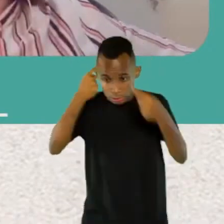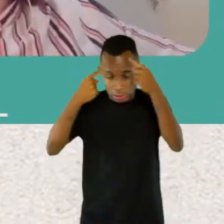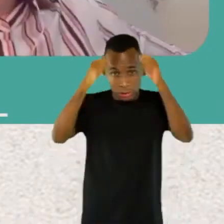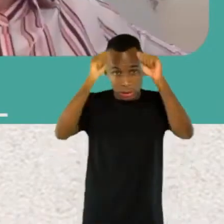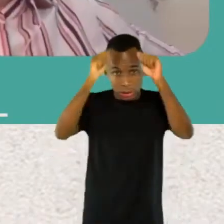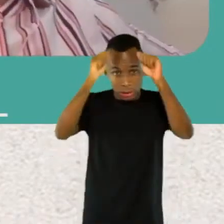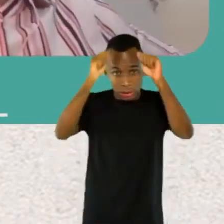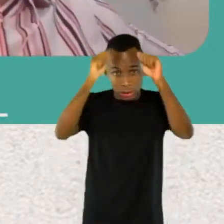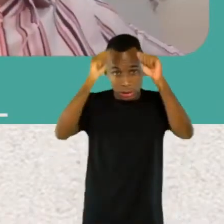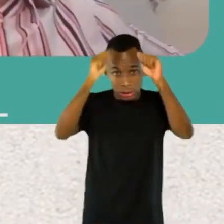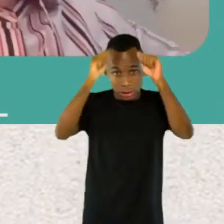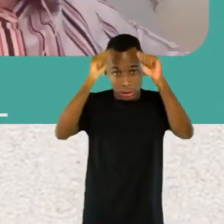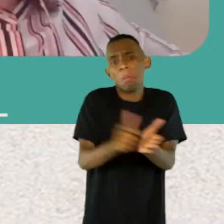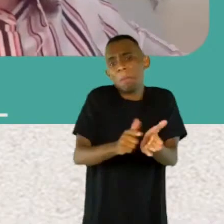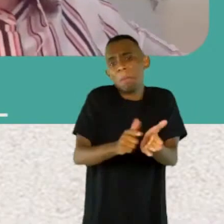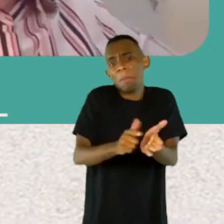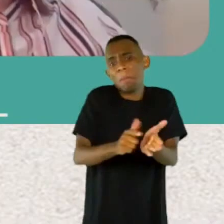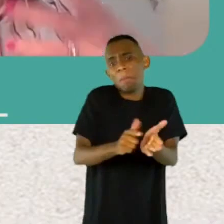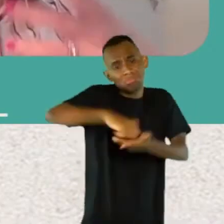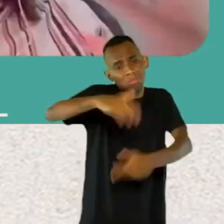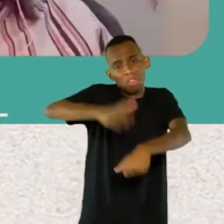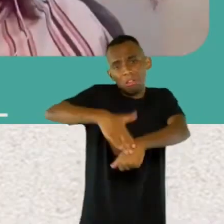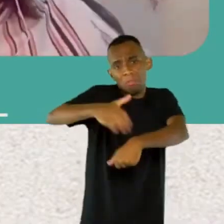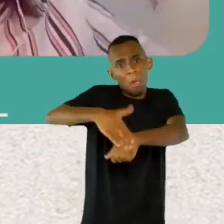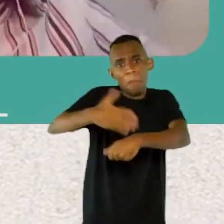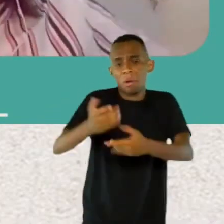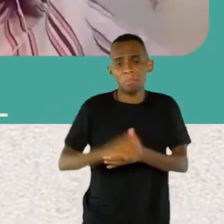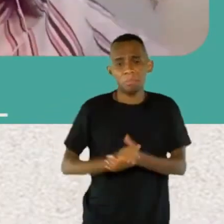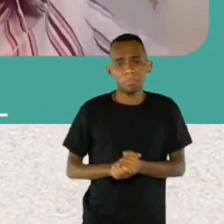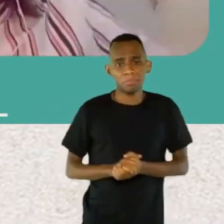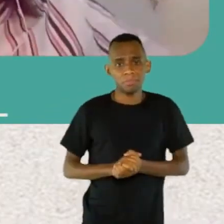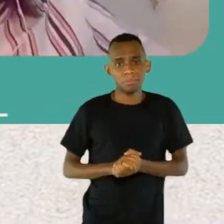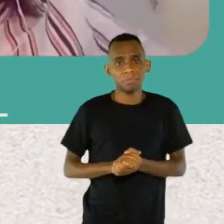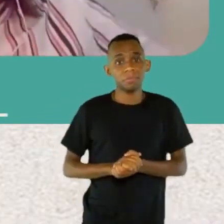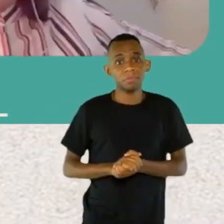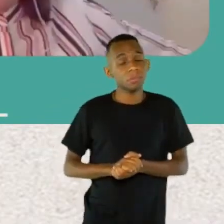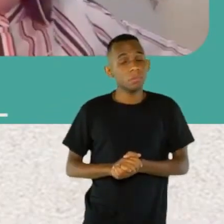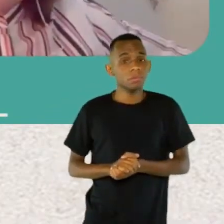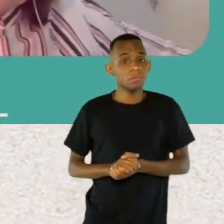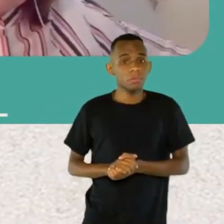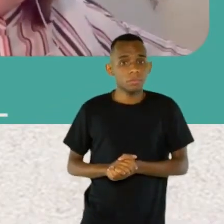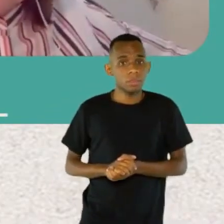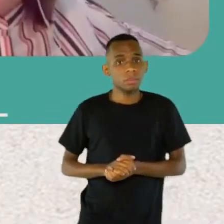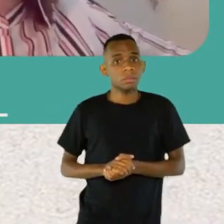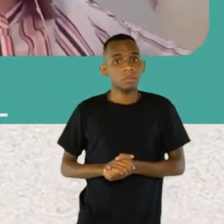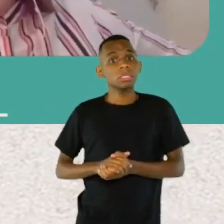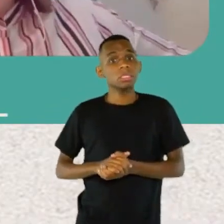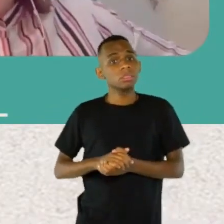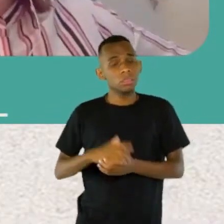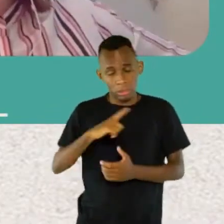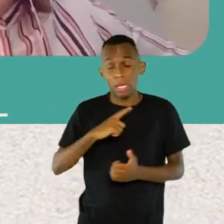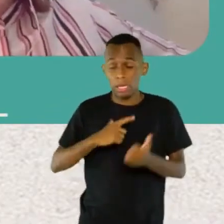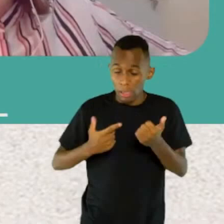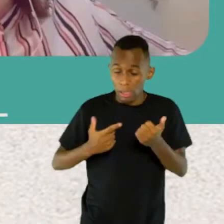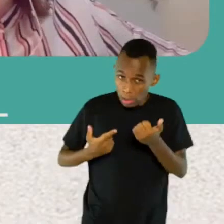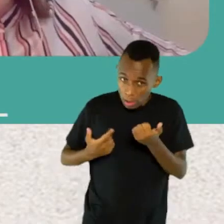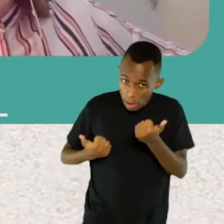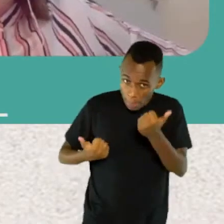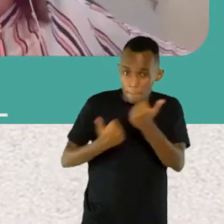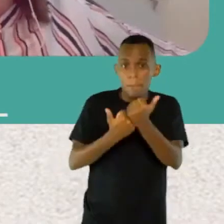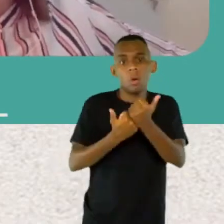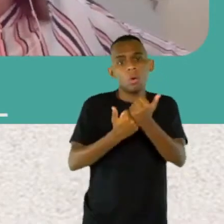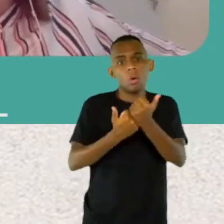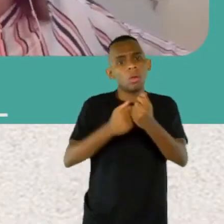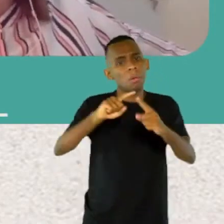É verdade. Você tem ali os suportes, mas é você e o papel. É você a solidão e o papel,